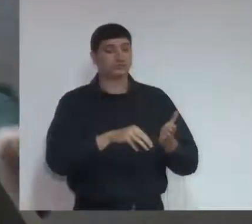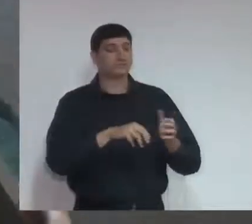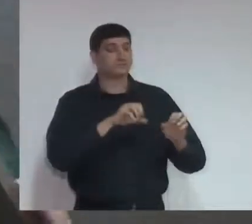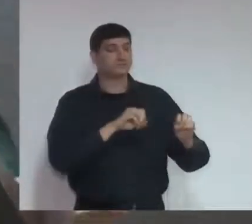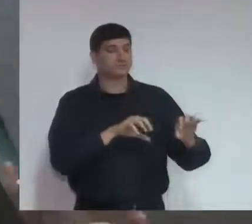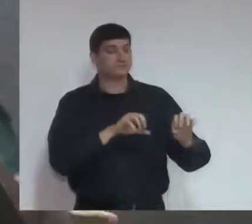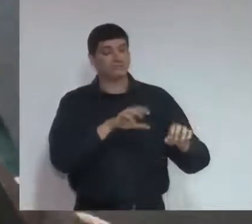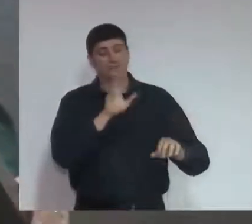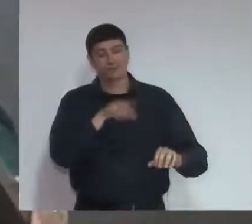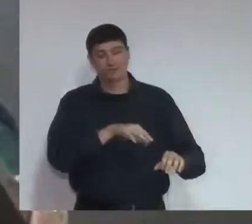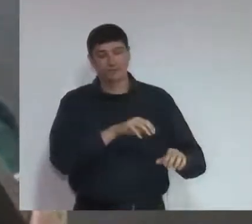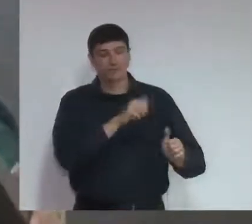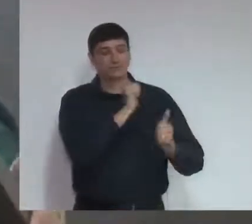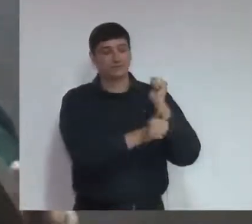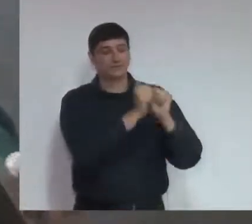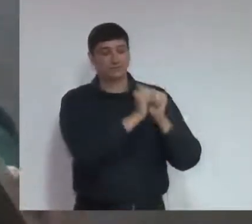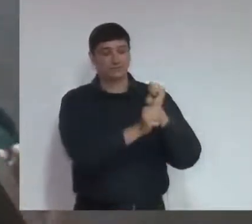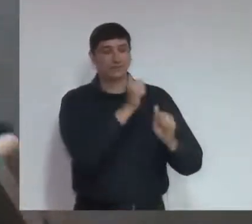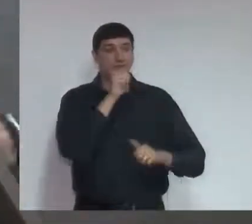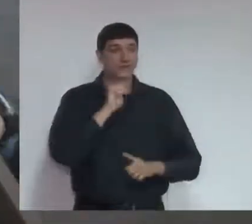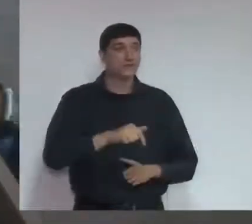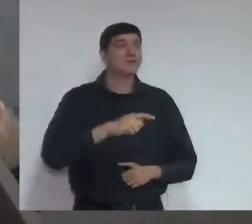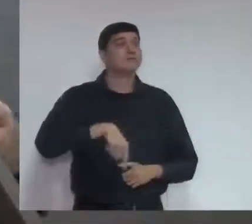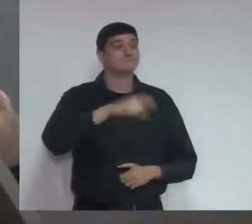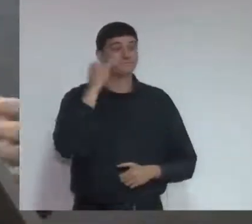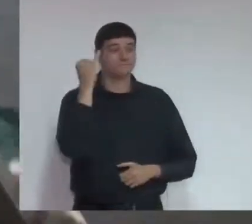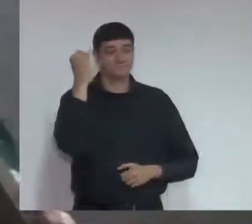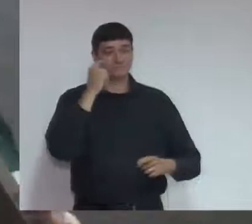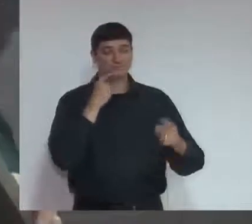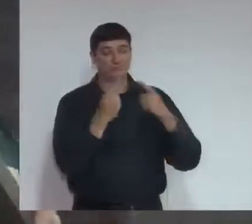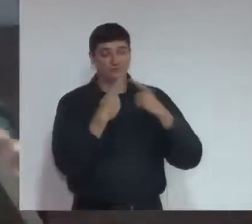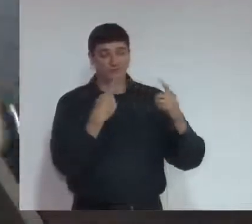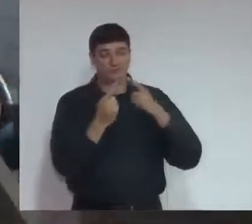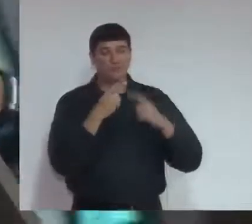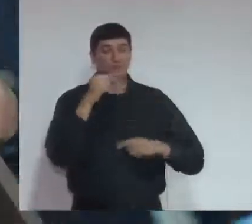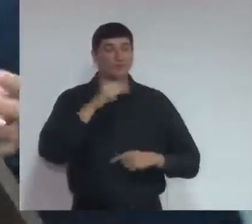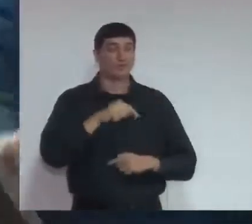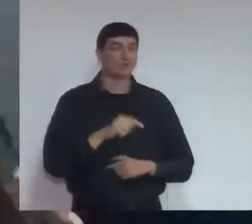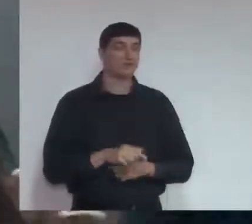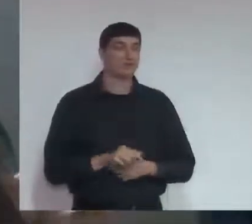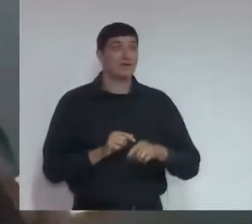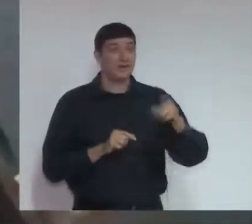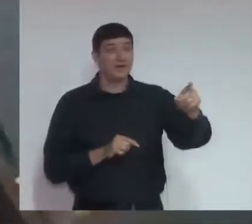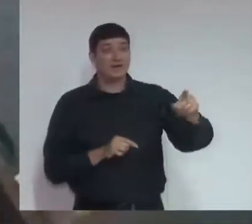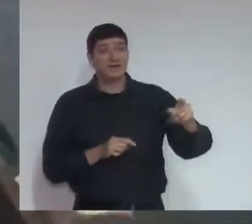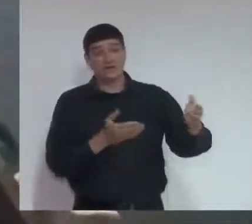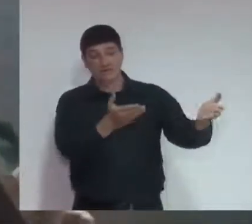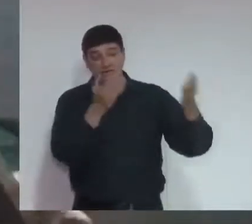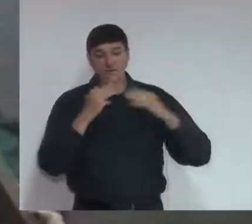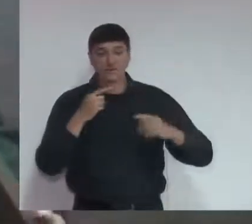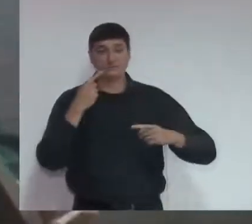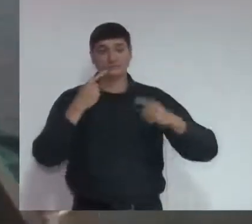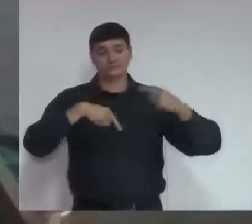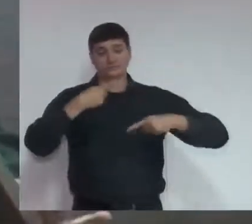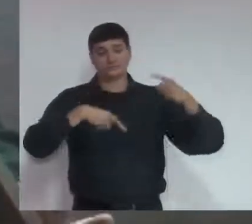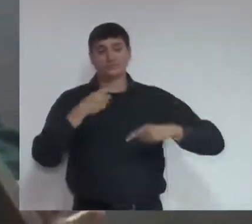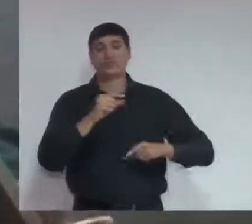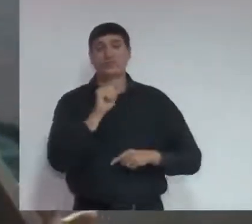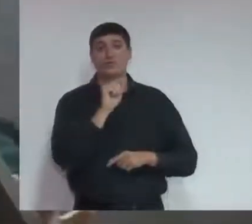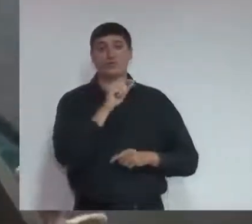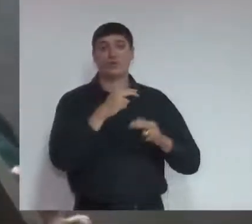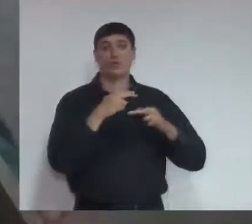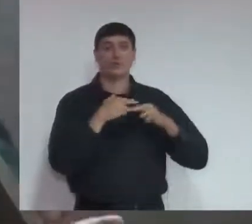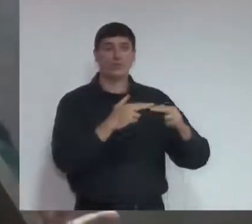o diálogo para a gente solucionar o problema. Não é? O que eles trazem de demanda, de reivindicação? A